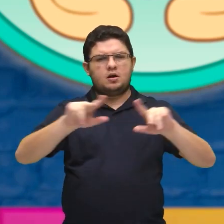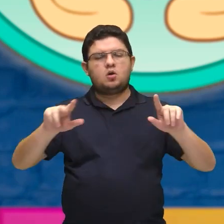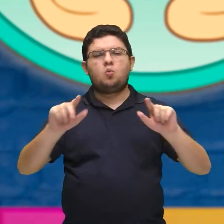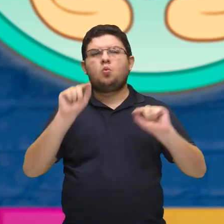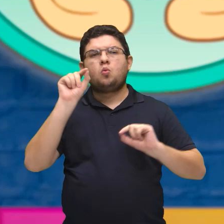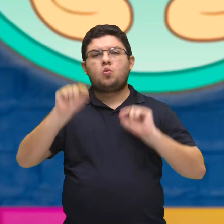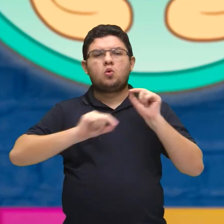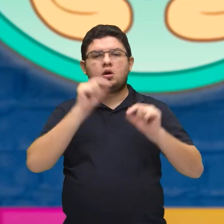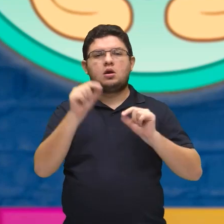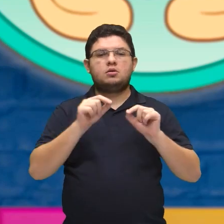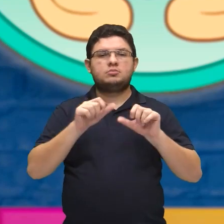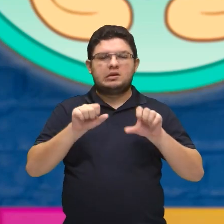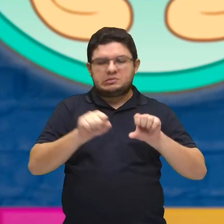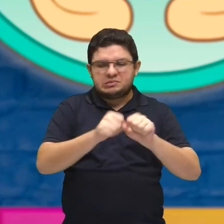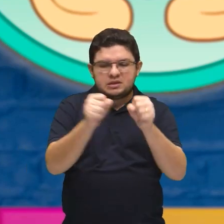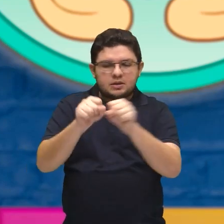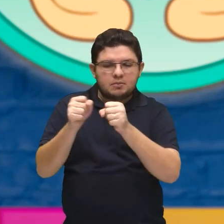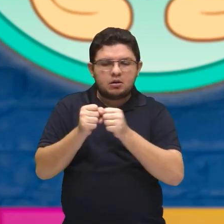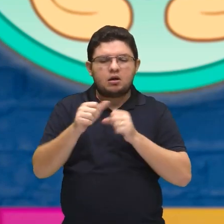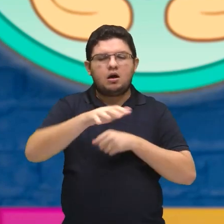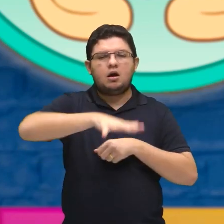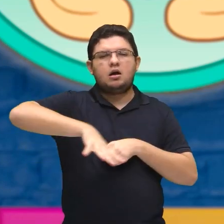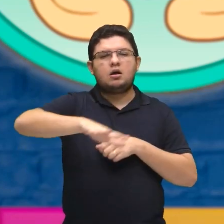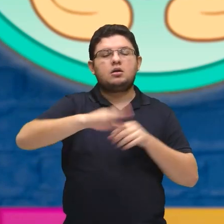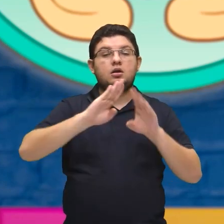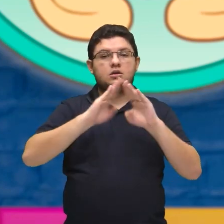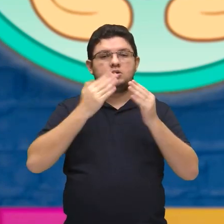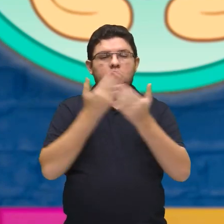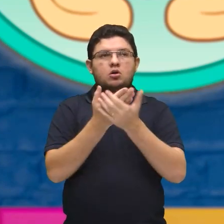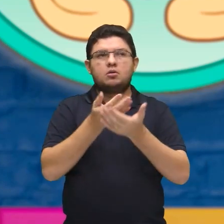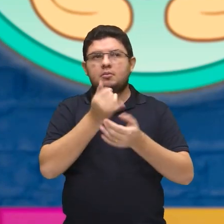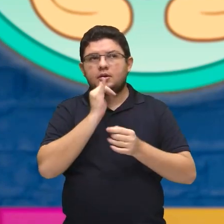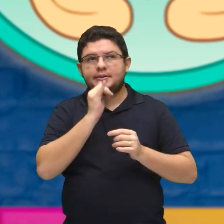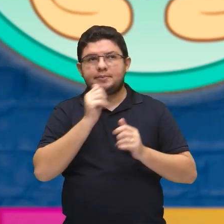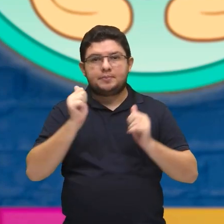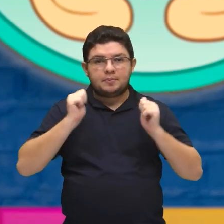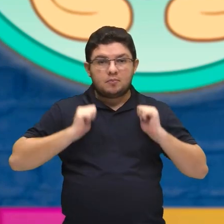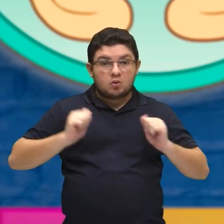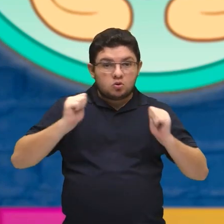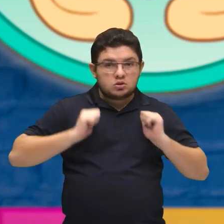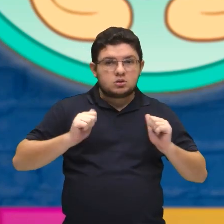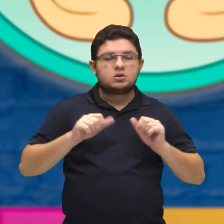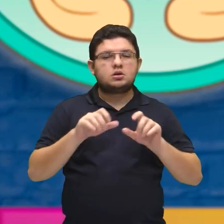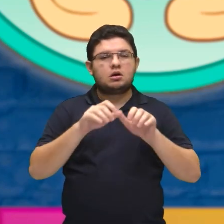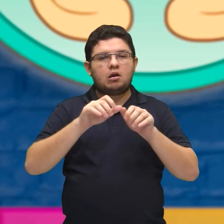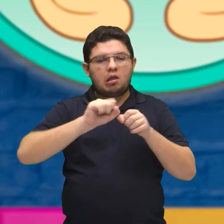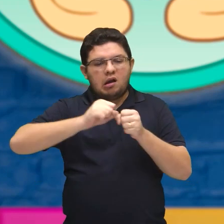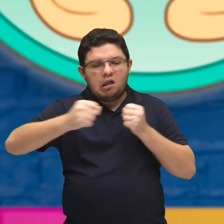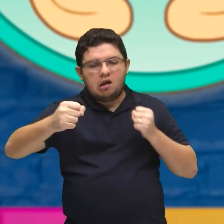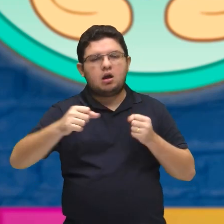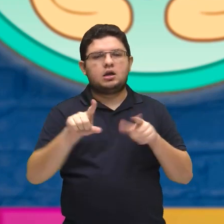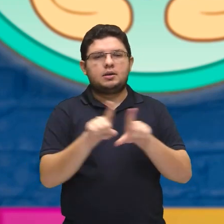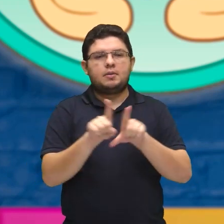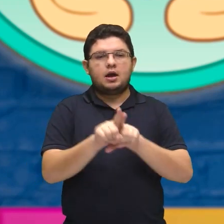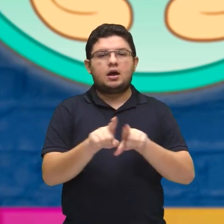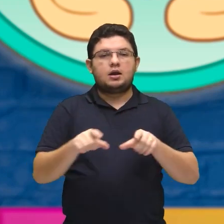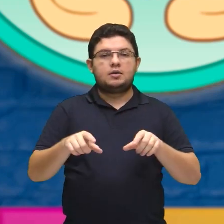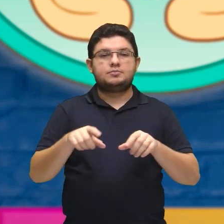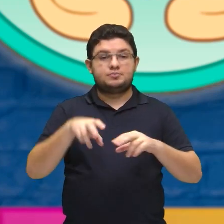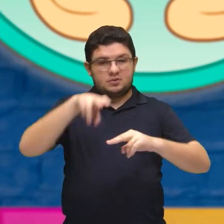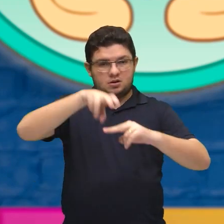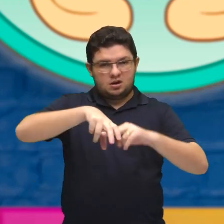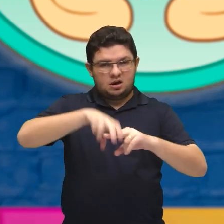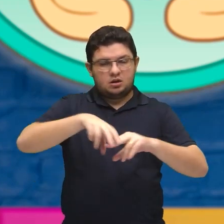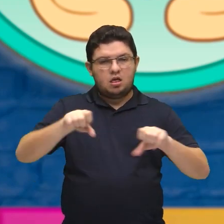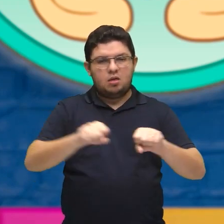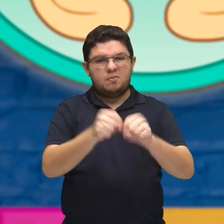patrimônio, destruindo que tipo de patrimônio? A mochila de alguém, a cadeira, o banheiro da escola, destruindo a